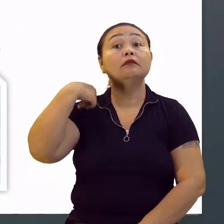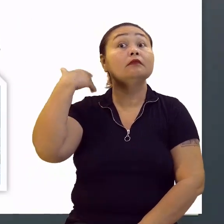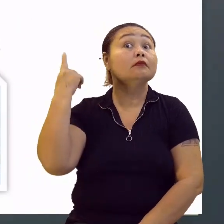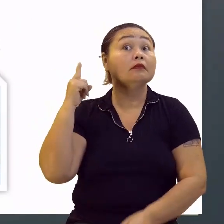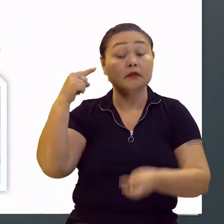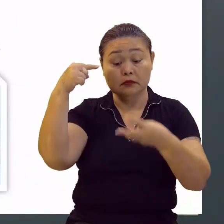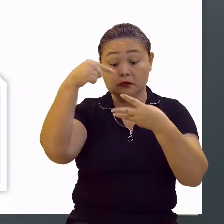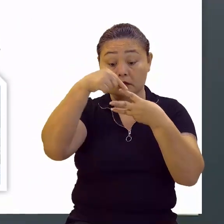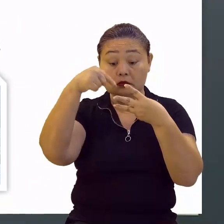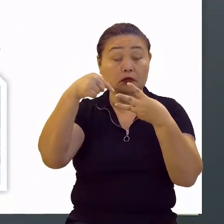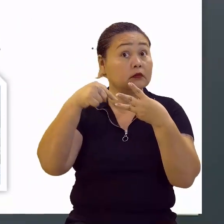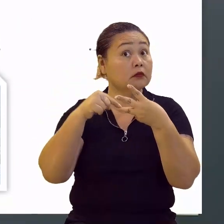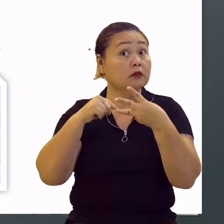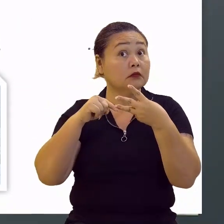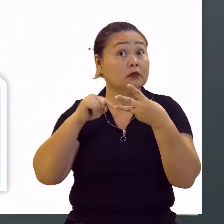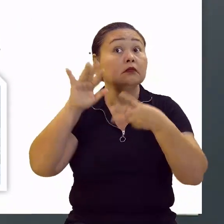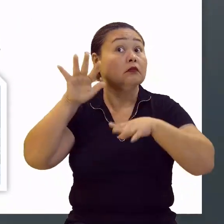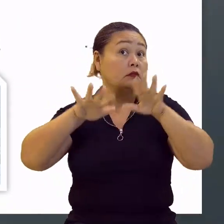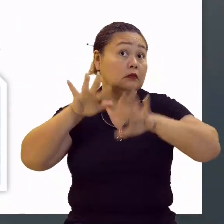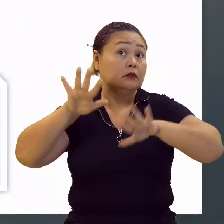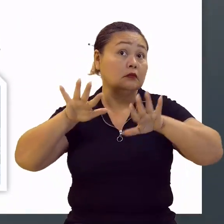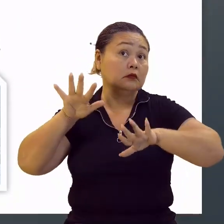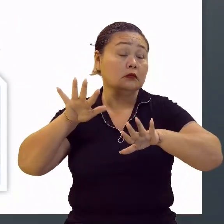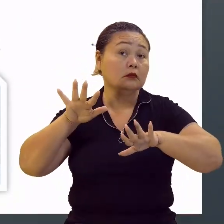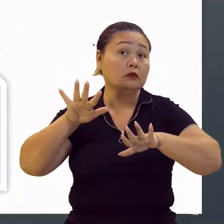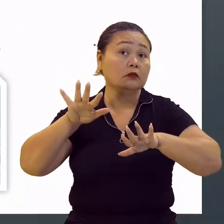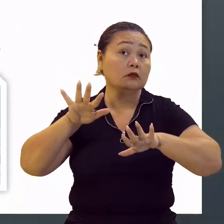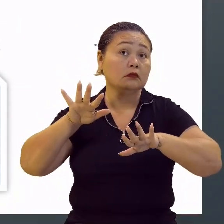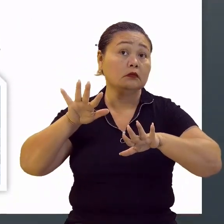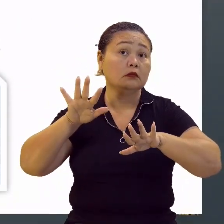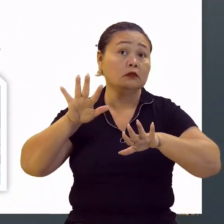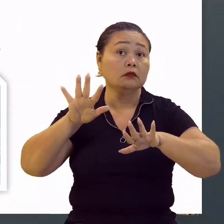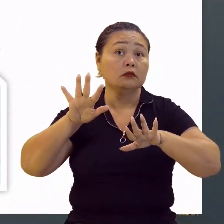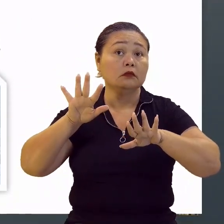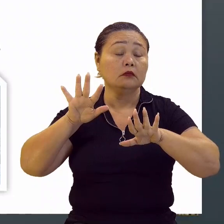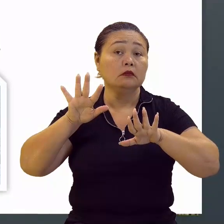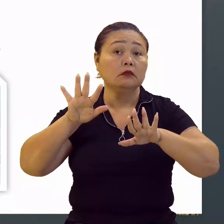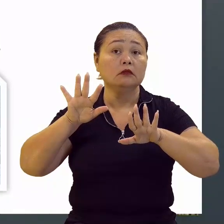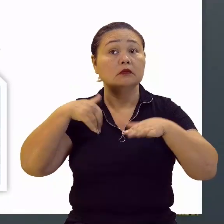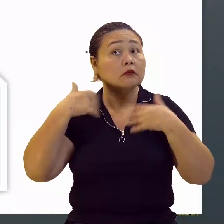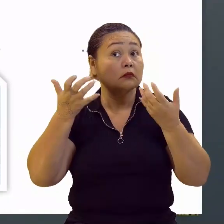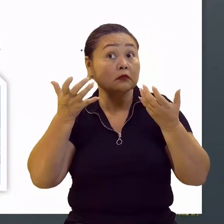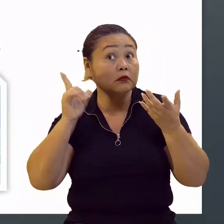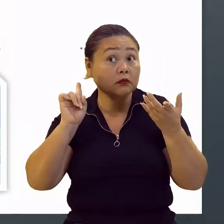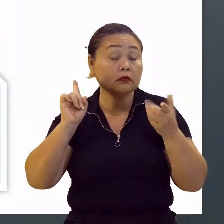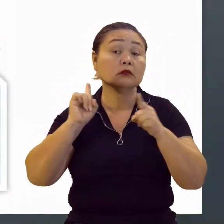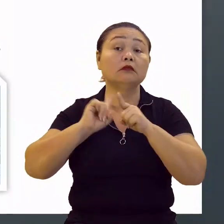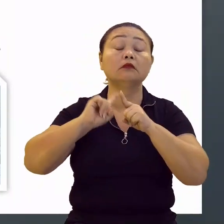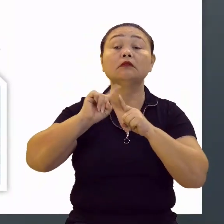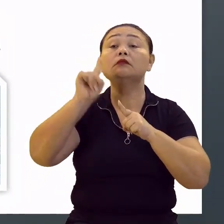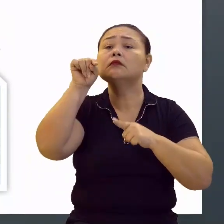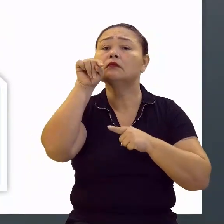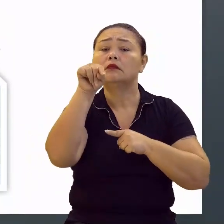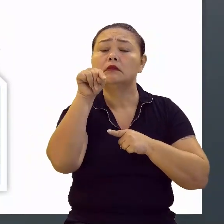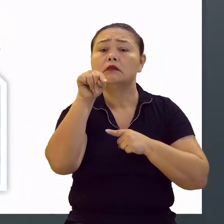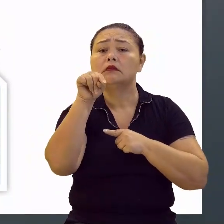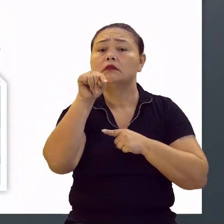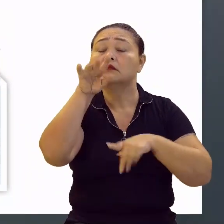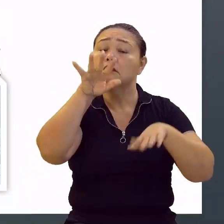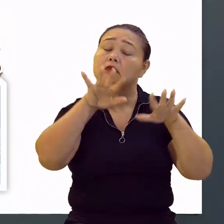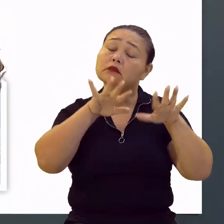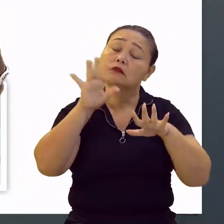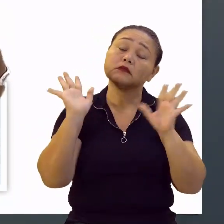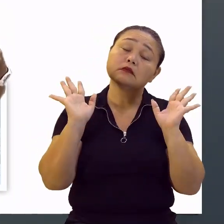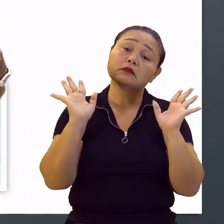você, porventura, né? A gente não espera, mas qual deles você,